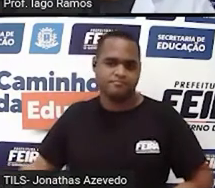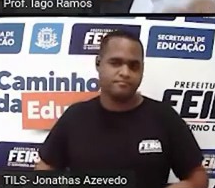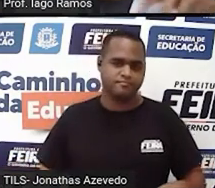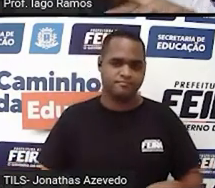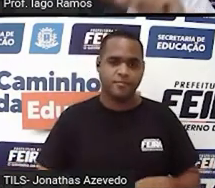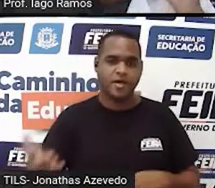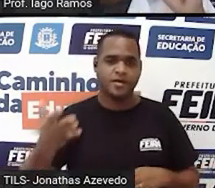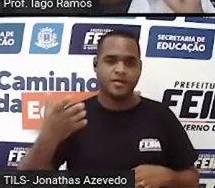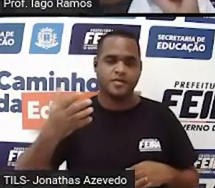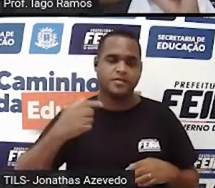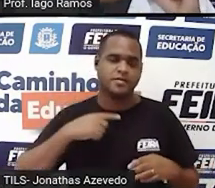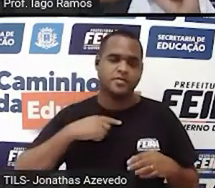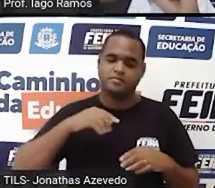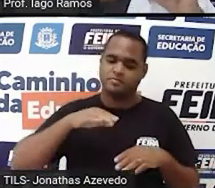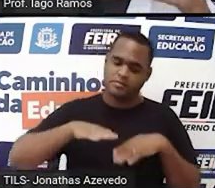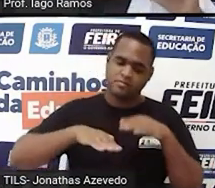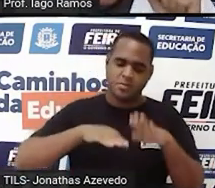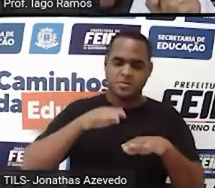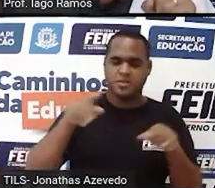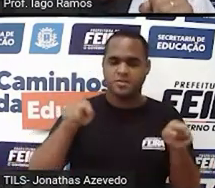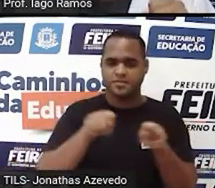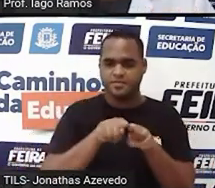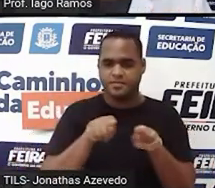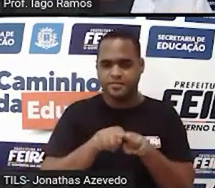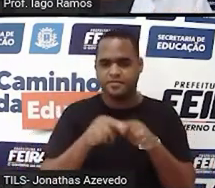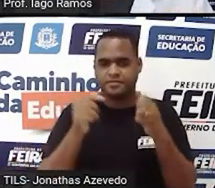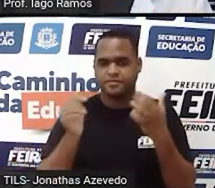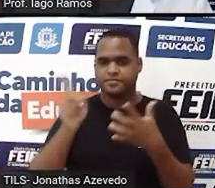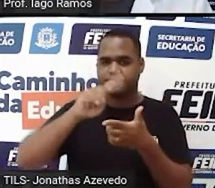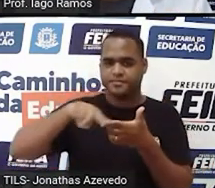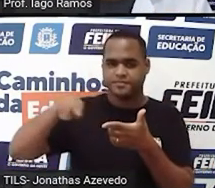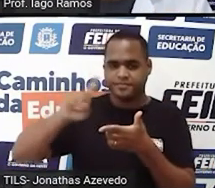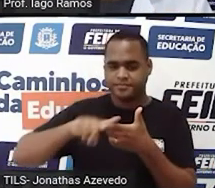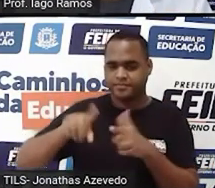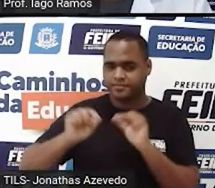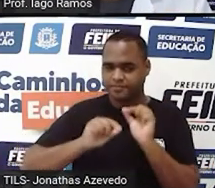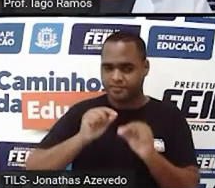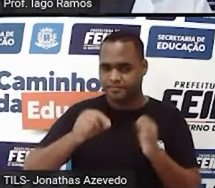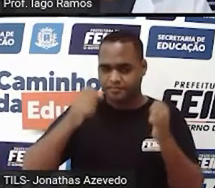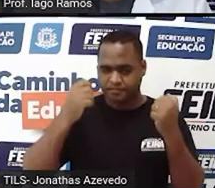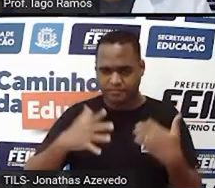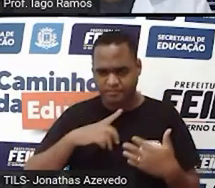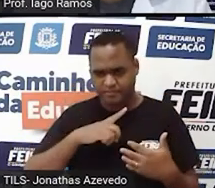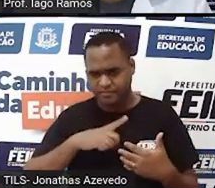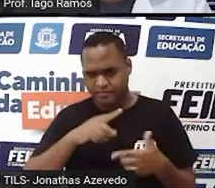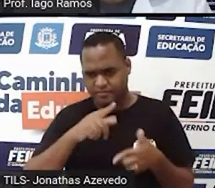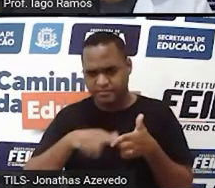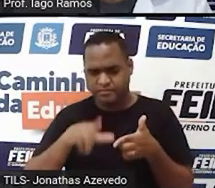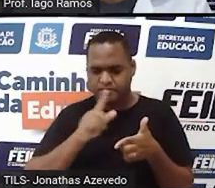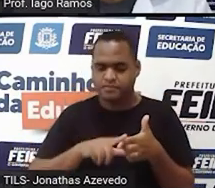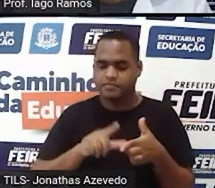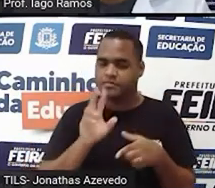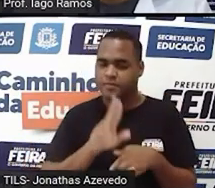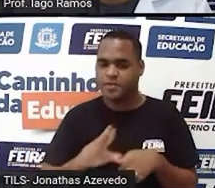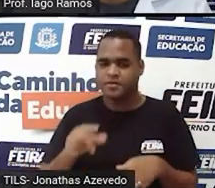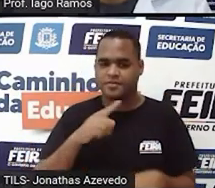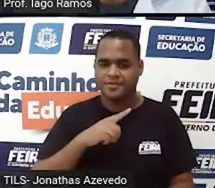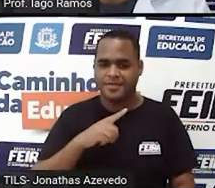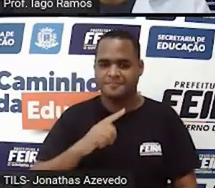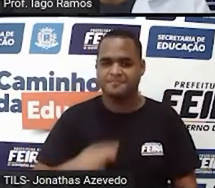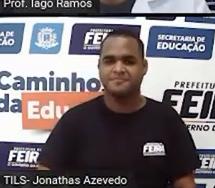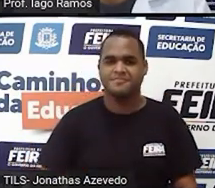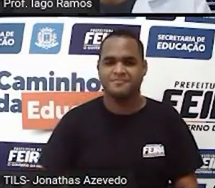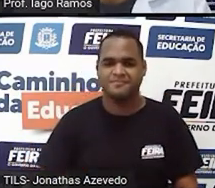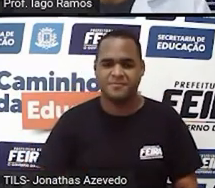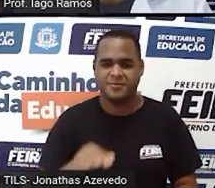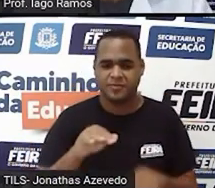o passo também tem um probleminha né tem um probleminha quando a gente usa os instrumentos do